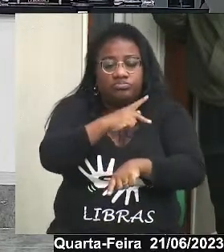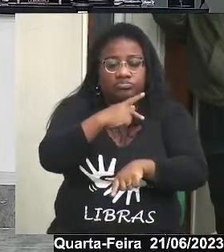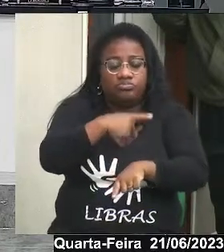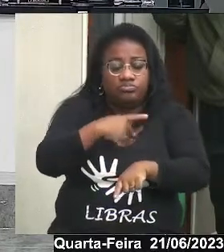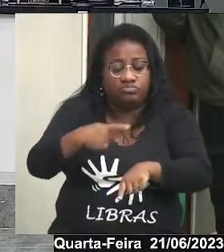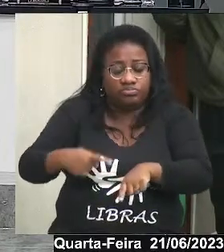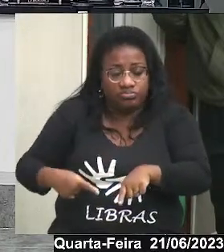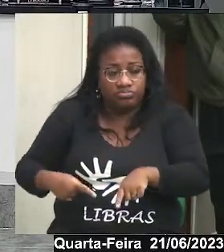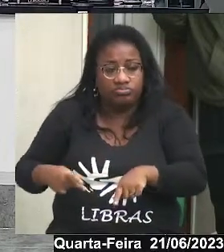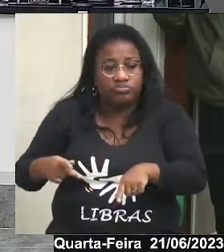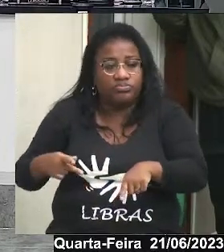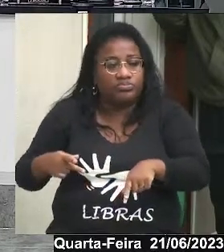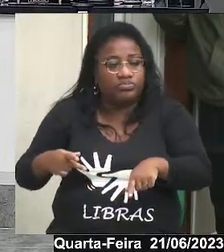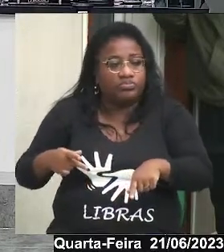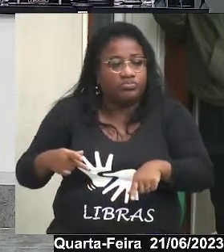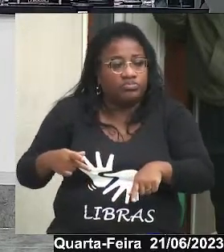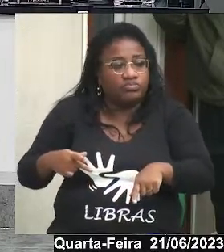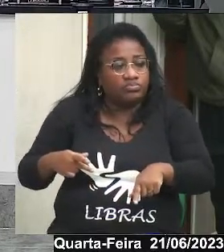presidente.